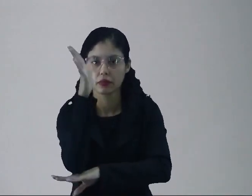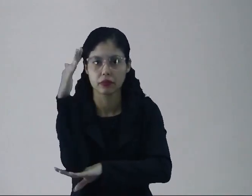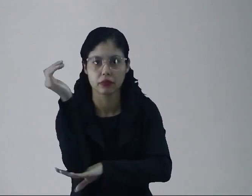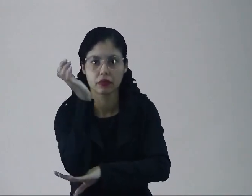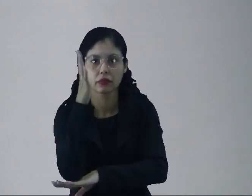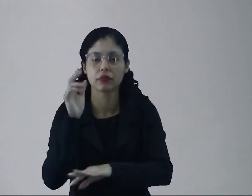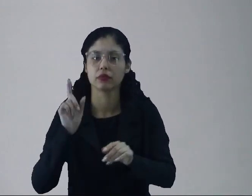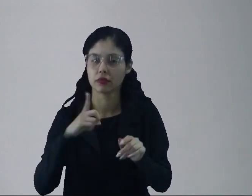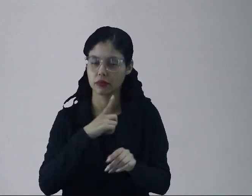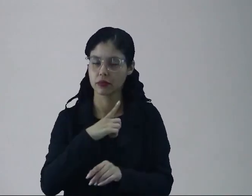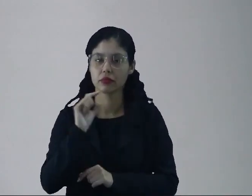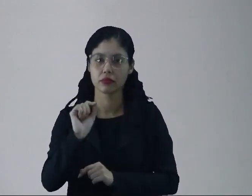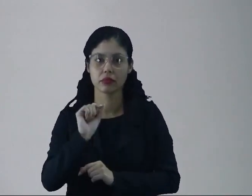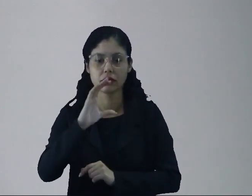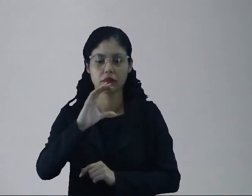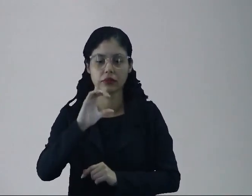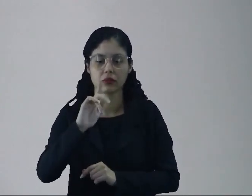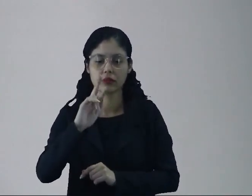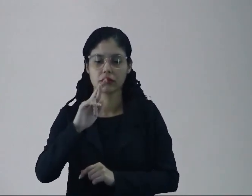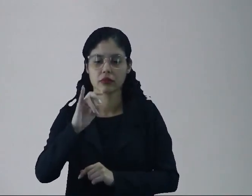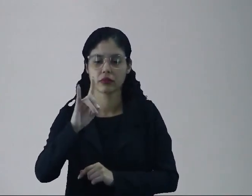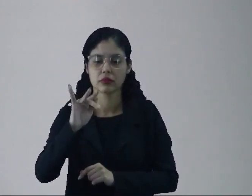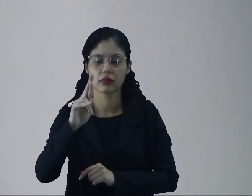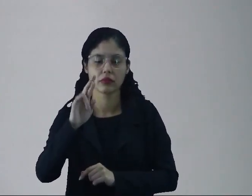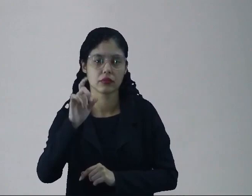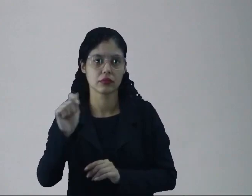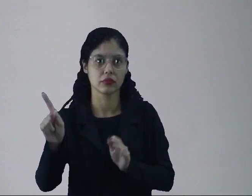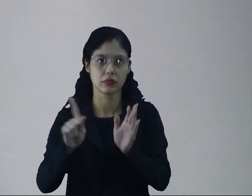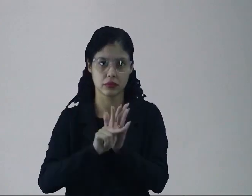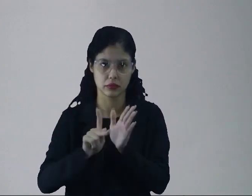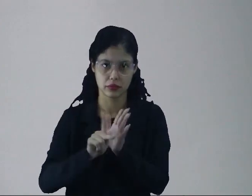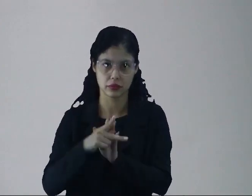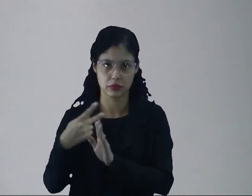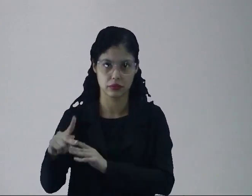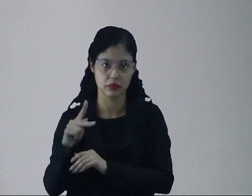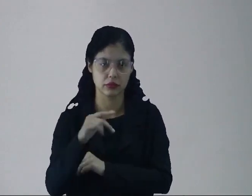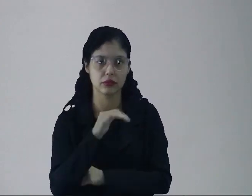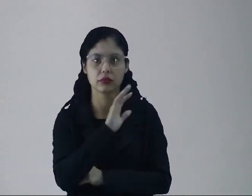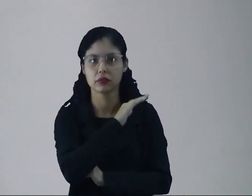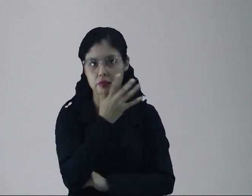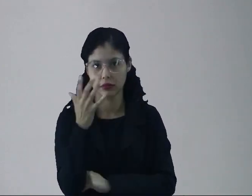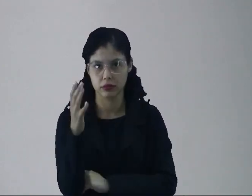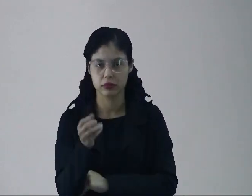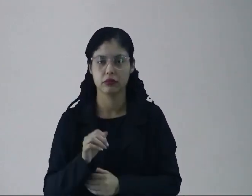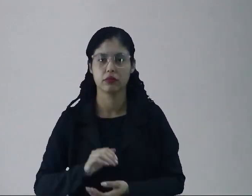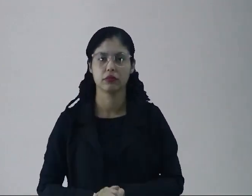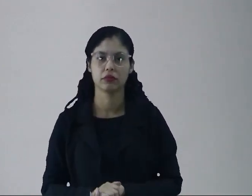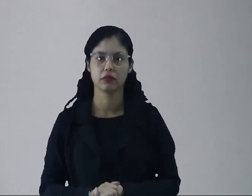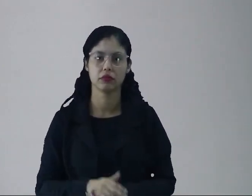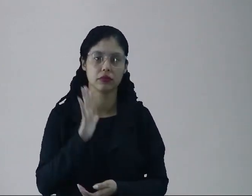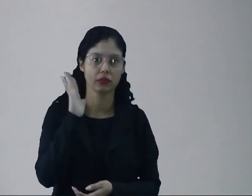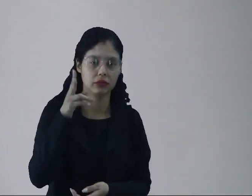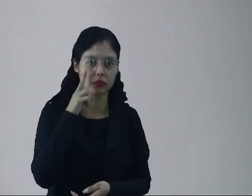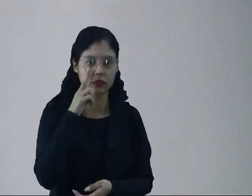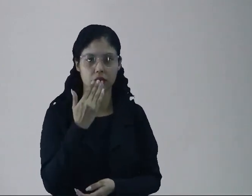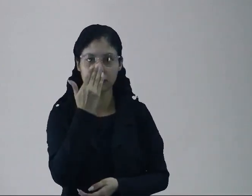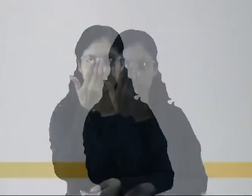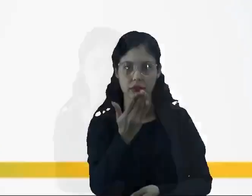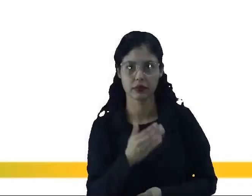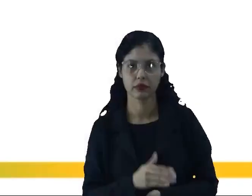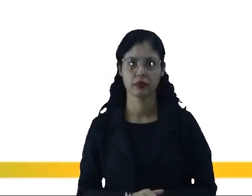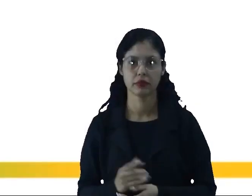das plantas, eu vou ter o cloroplasto, que é uma organela específica para desempenhar a fotossíntese. A gente vai ver logo mais à